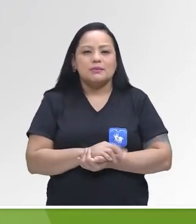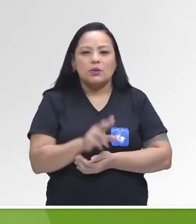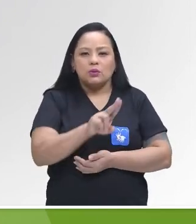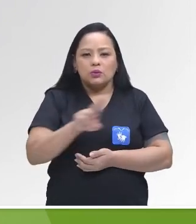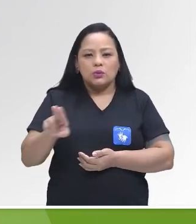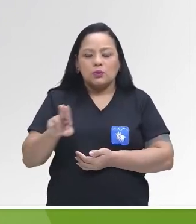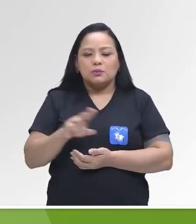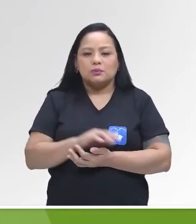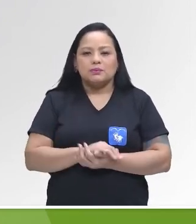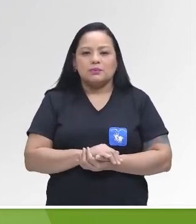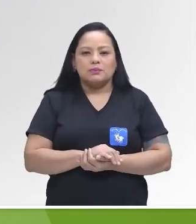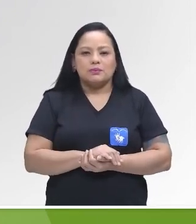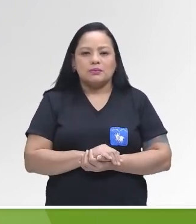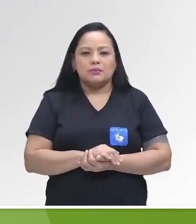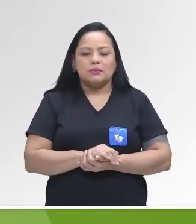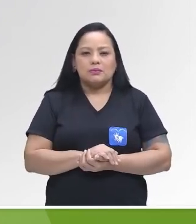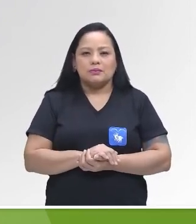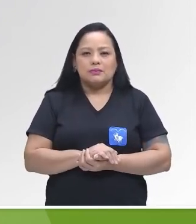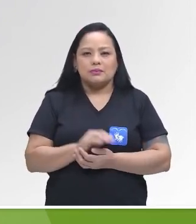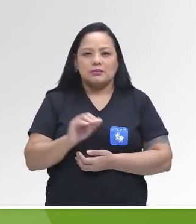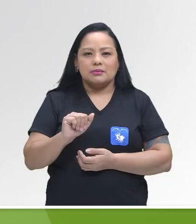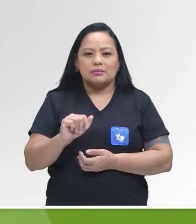de ápodes,